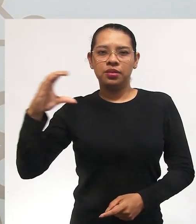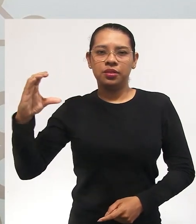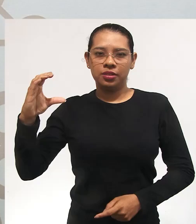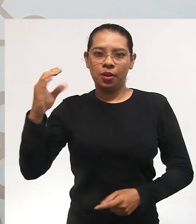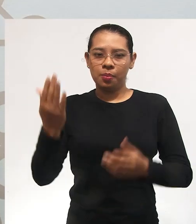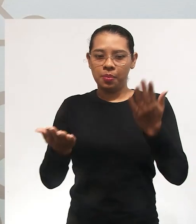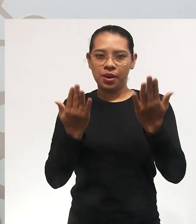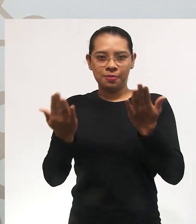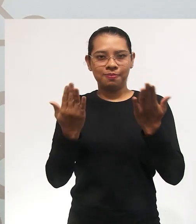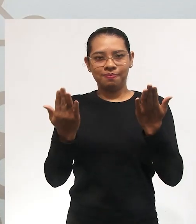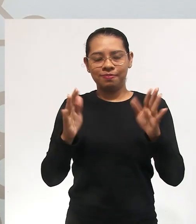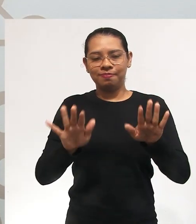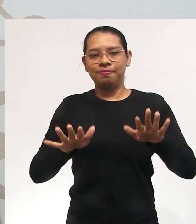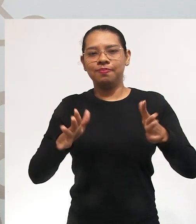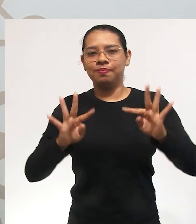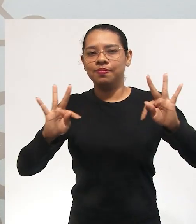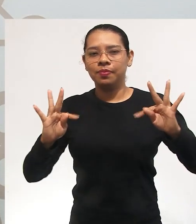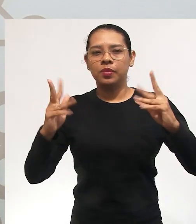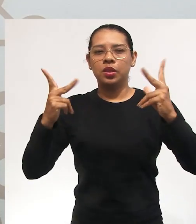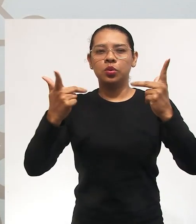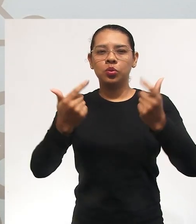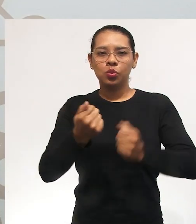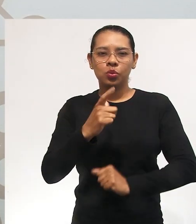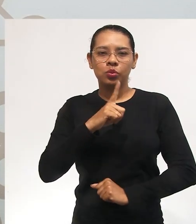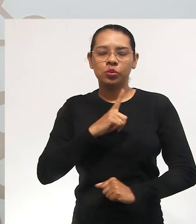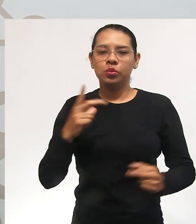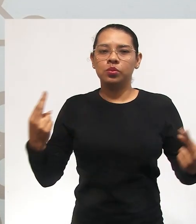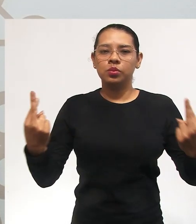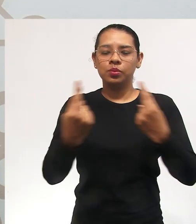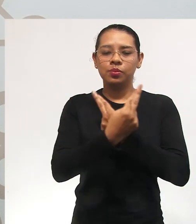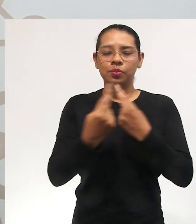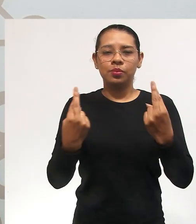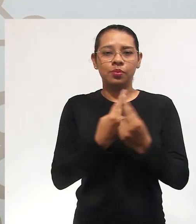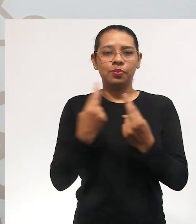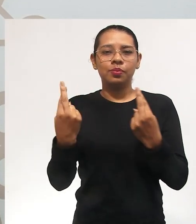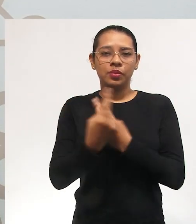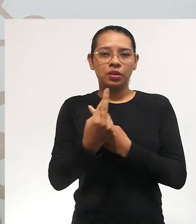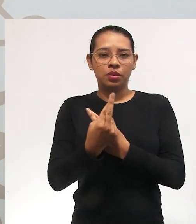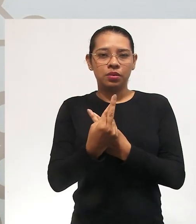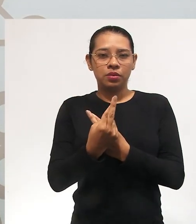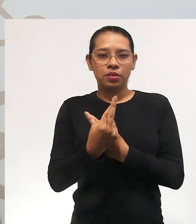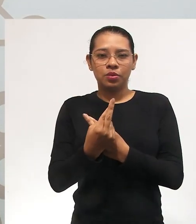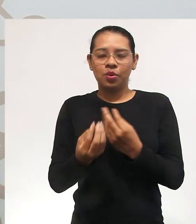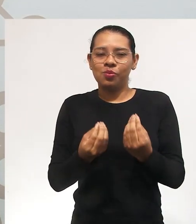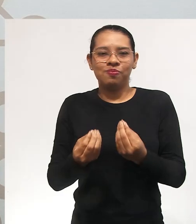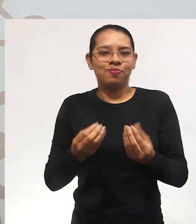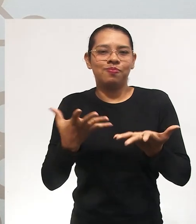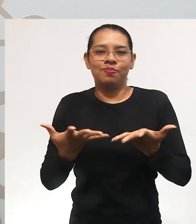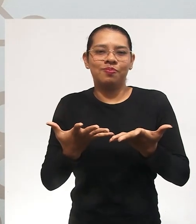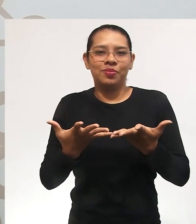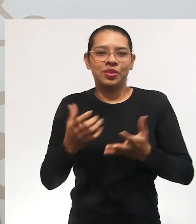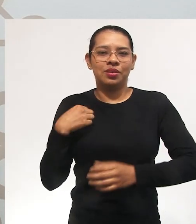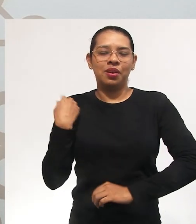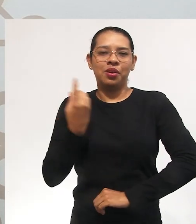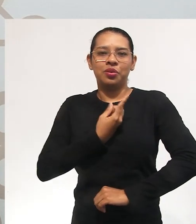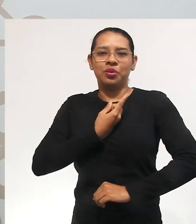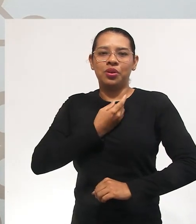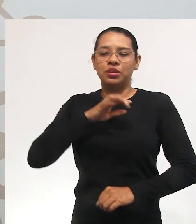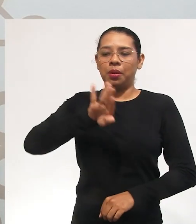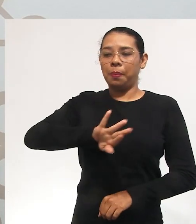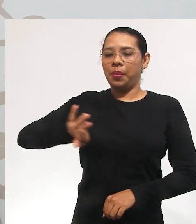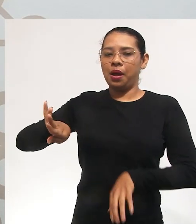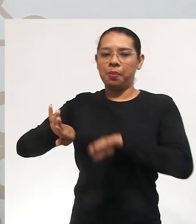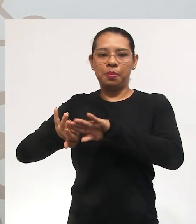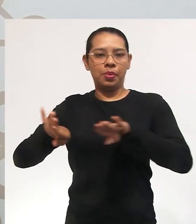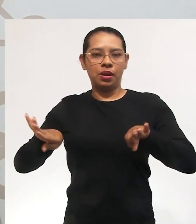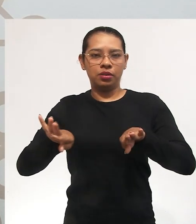período histórico que eles foram produzidos, né? Então, tudo está relacionado com... A gente não tem como ser